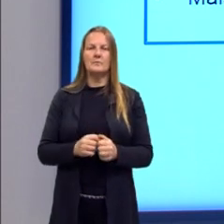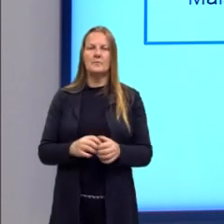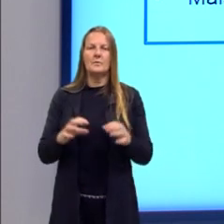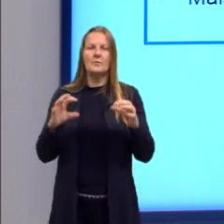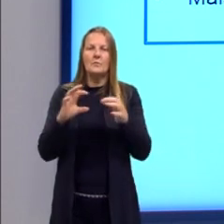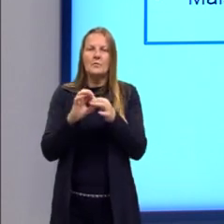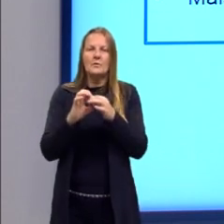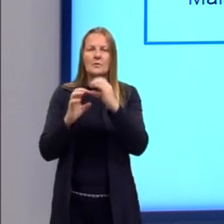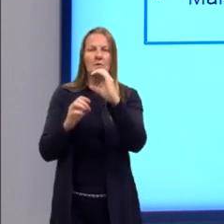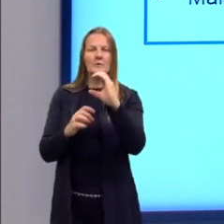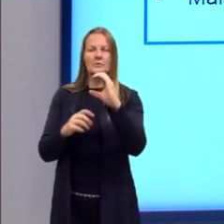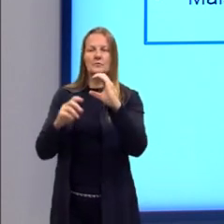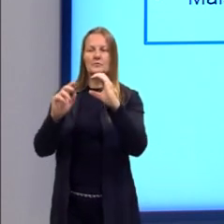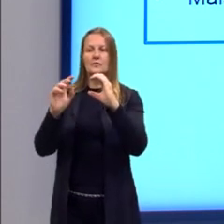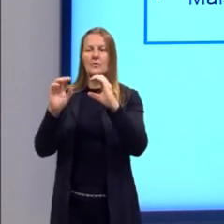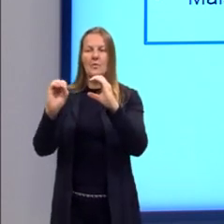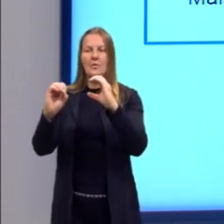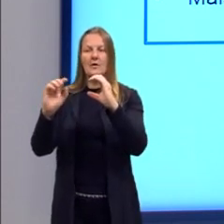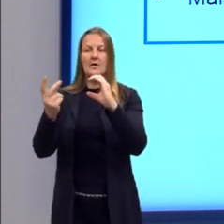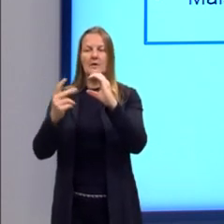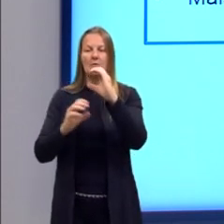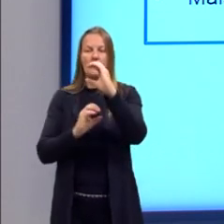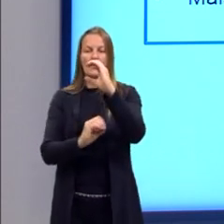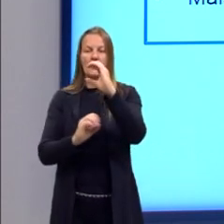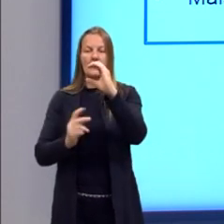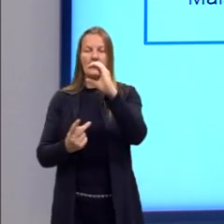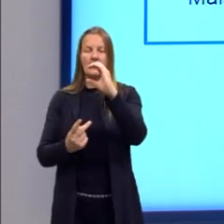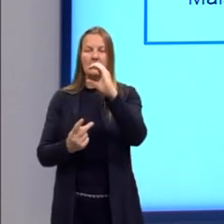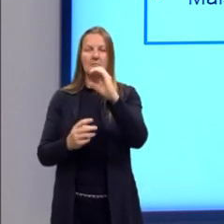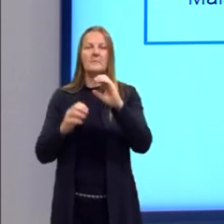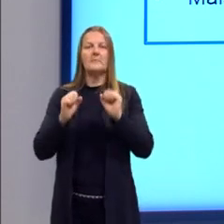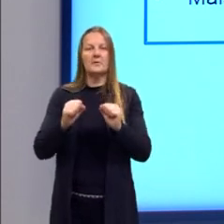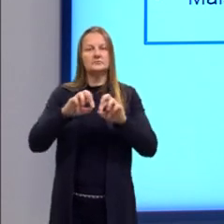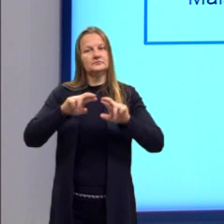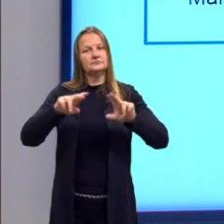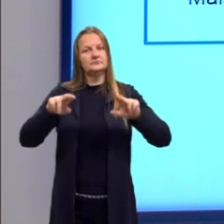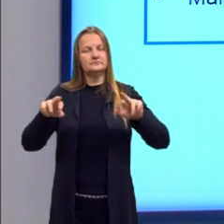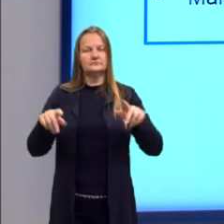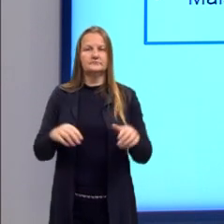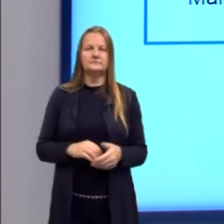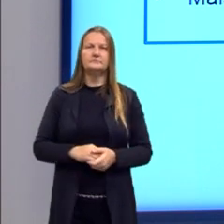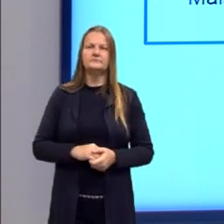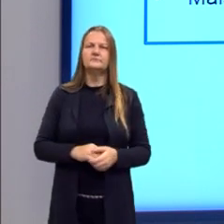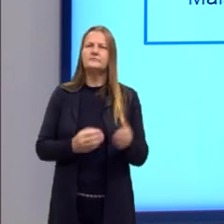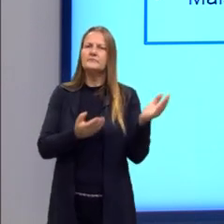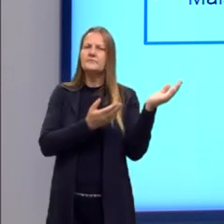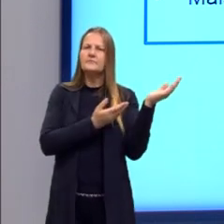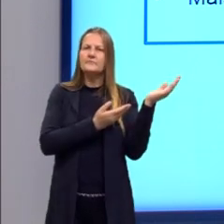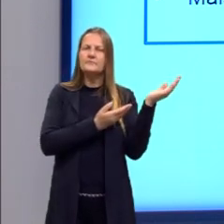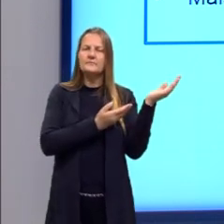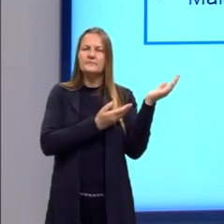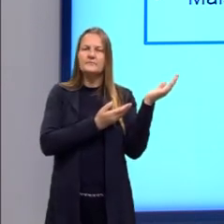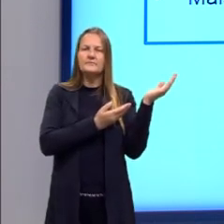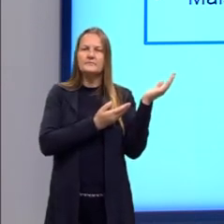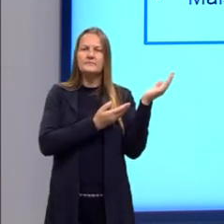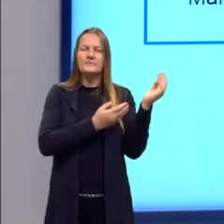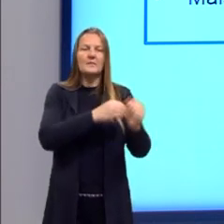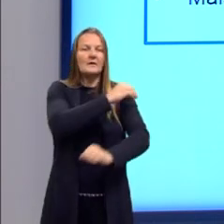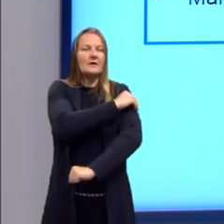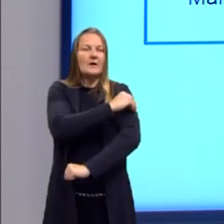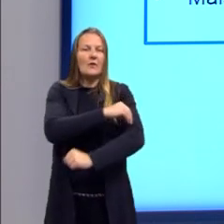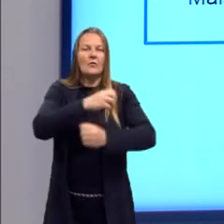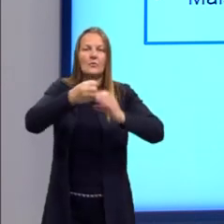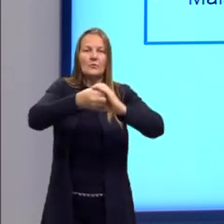a um ou mais carbonos saturados ou seja posso ter mais de uma hidroxila tá então isso classifique os meus óculos